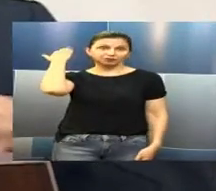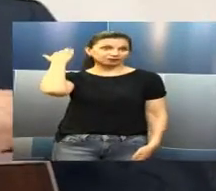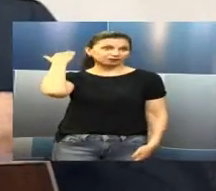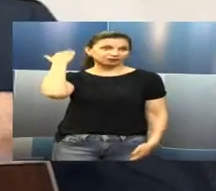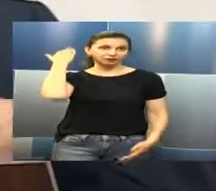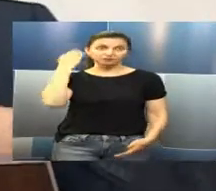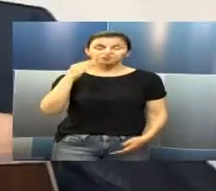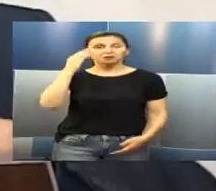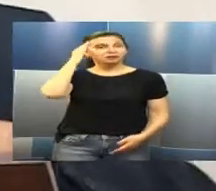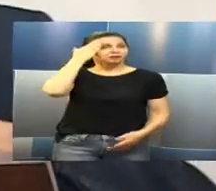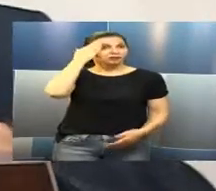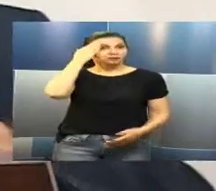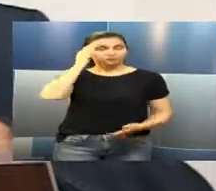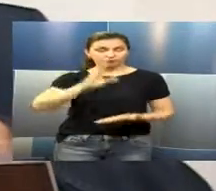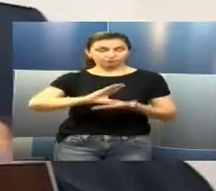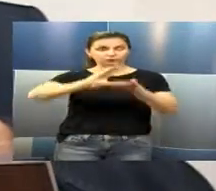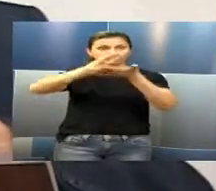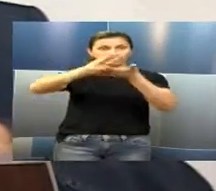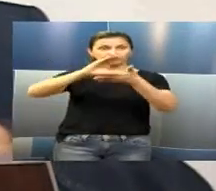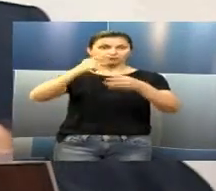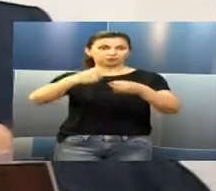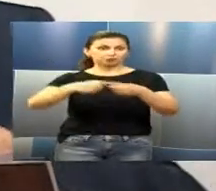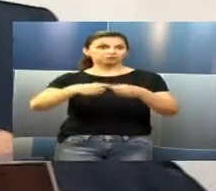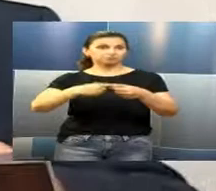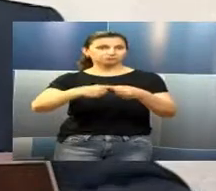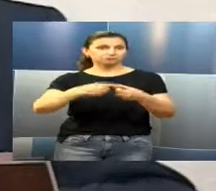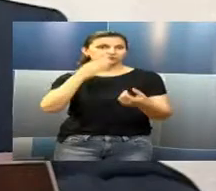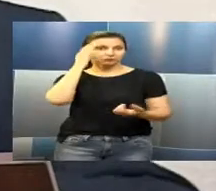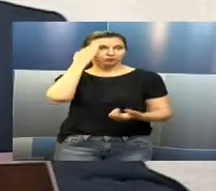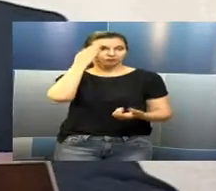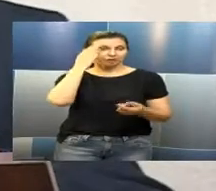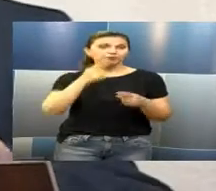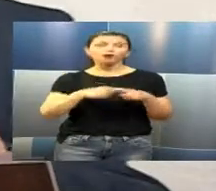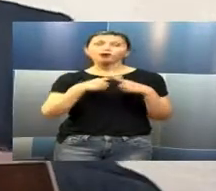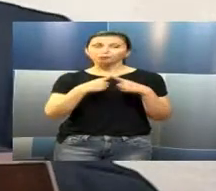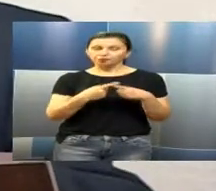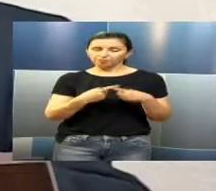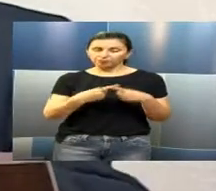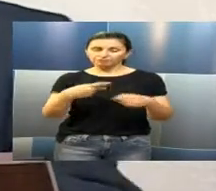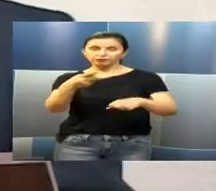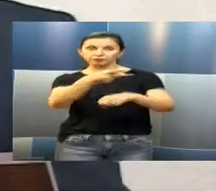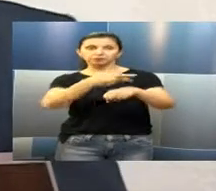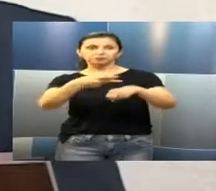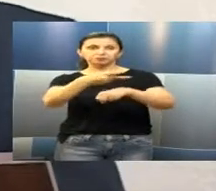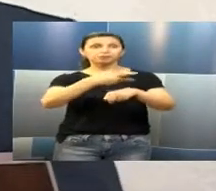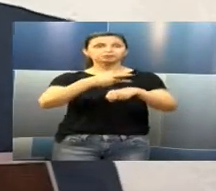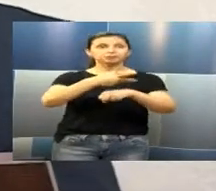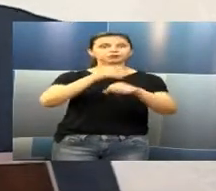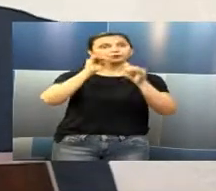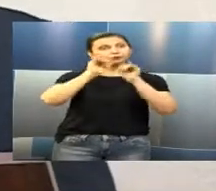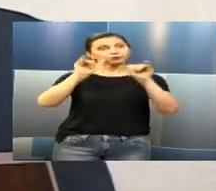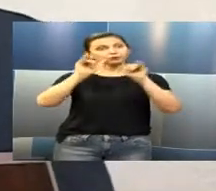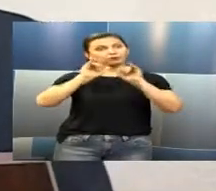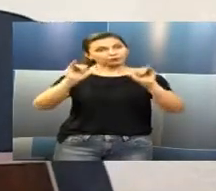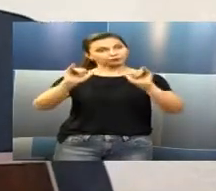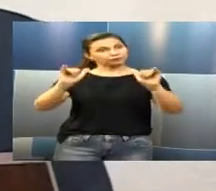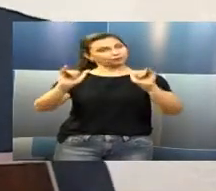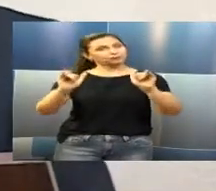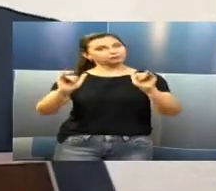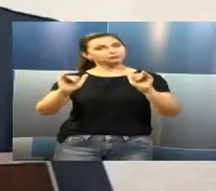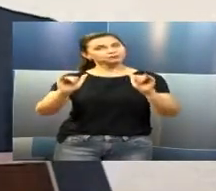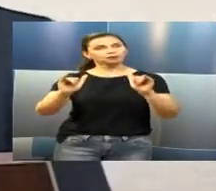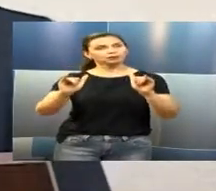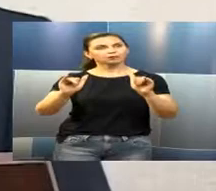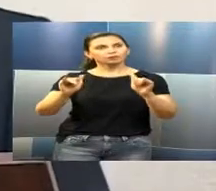Conselho Municipal sabe, mas nós buscaremos as devidas informações e, se não satisfeitos, com certeza